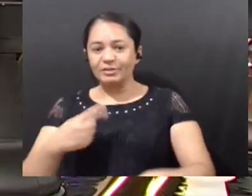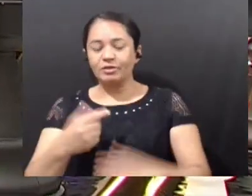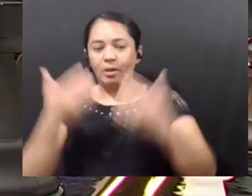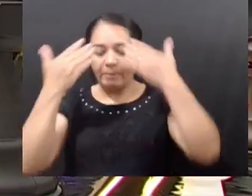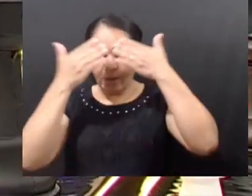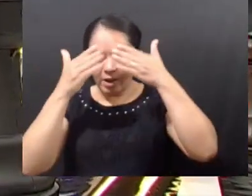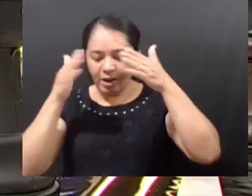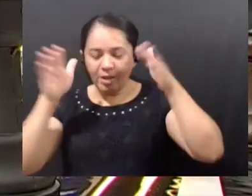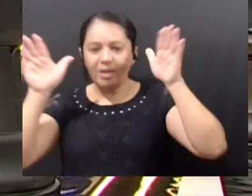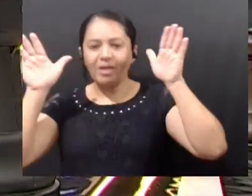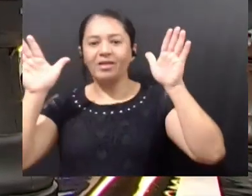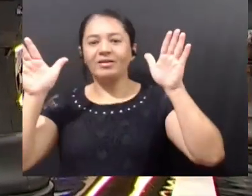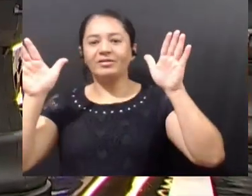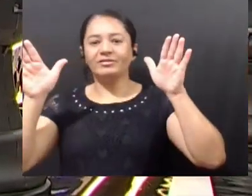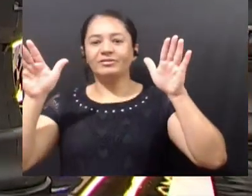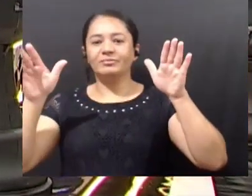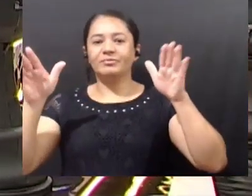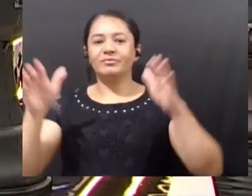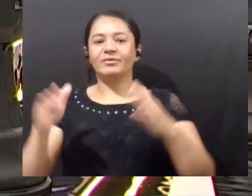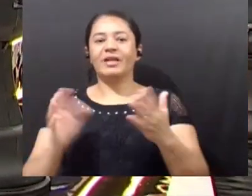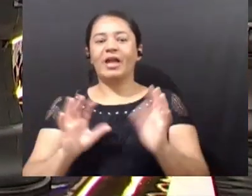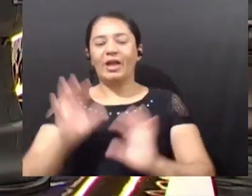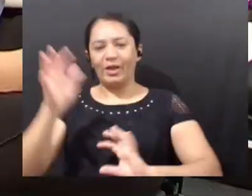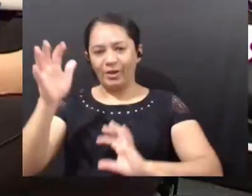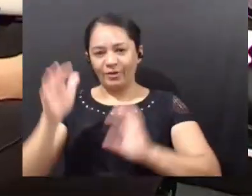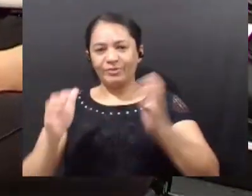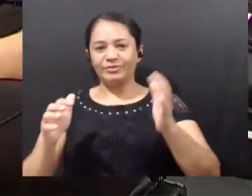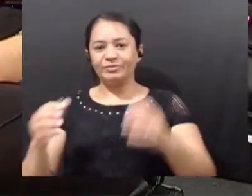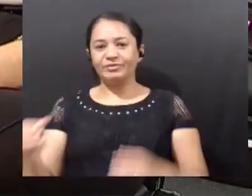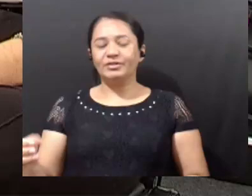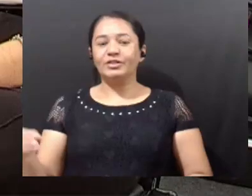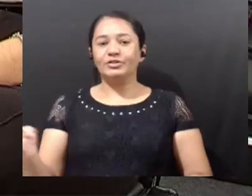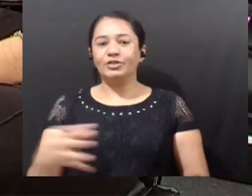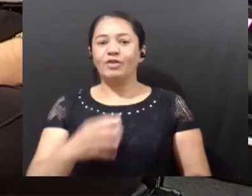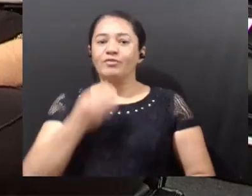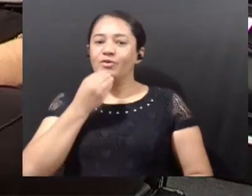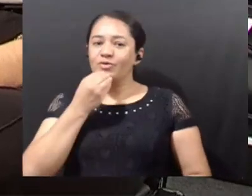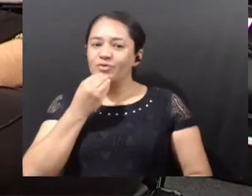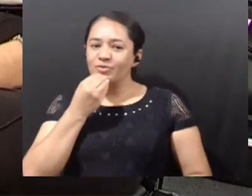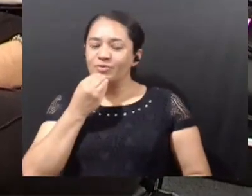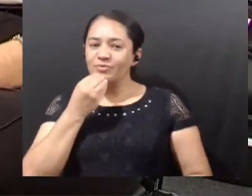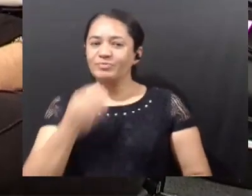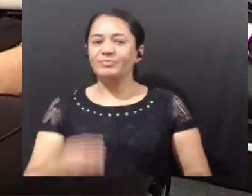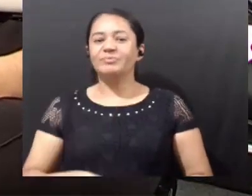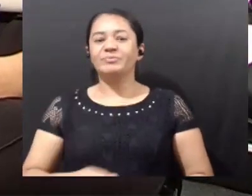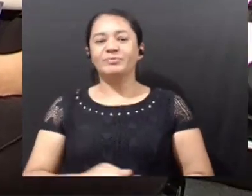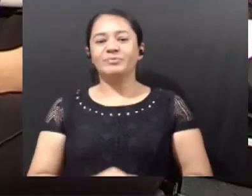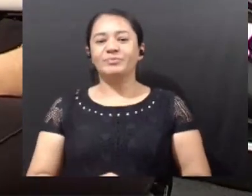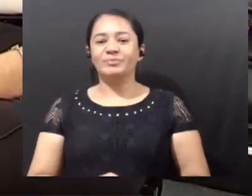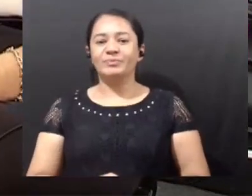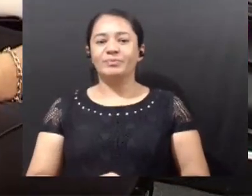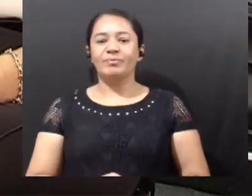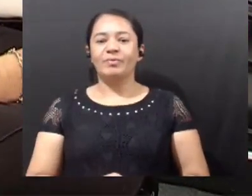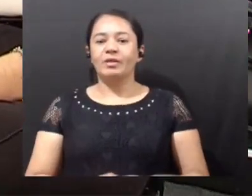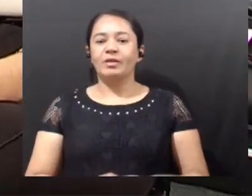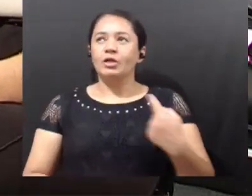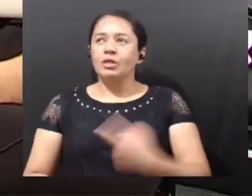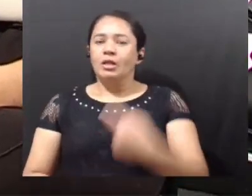aí veio o franchising como uma grande opção de crescimento para a nossa rede. E quando a gente pensa que tem